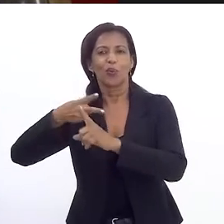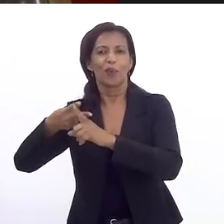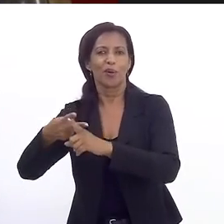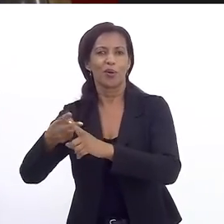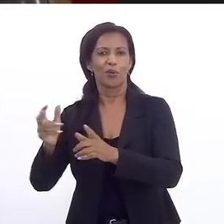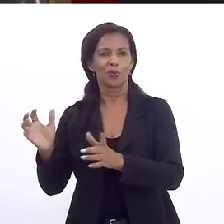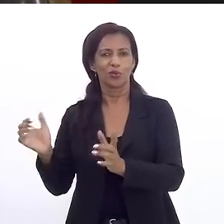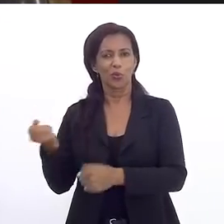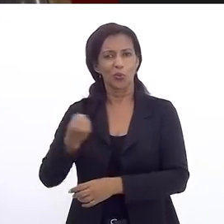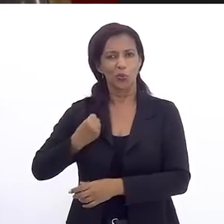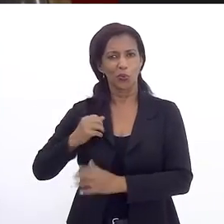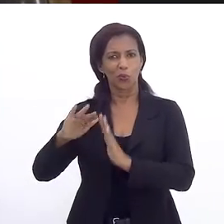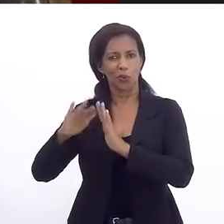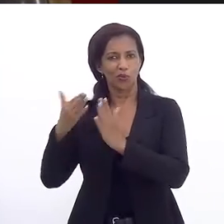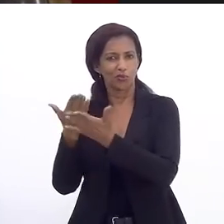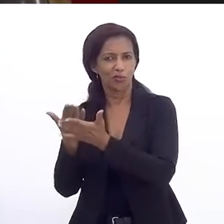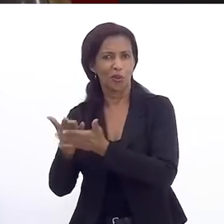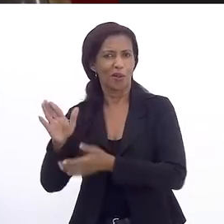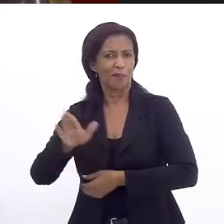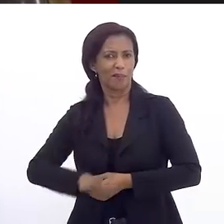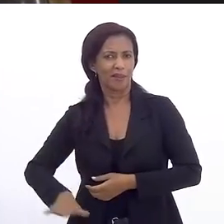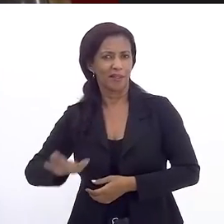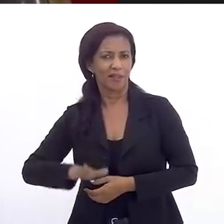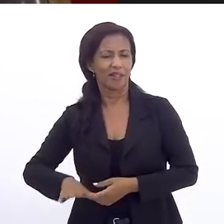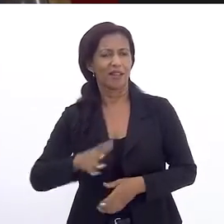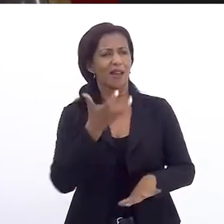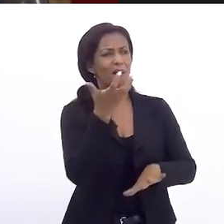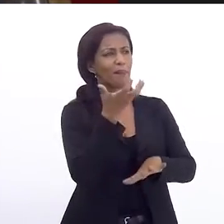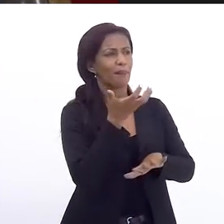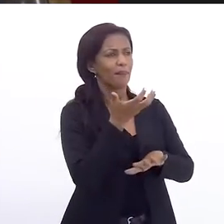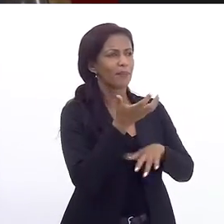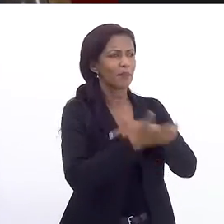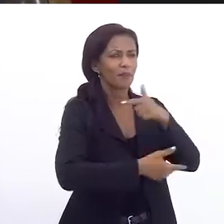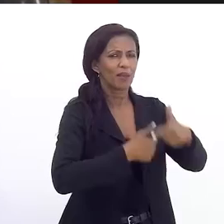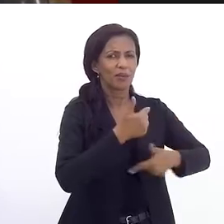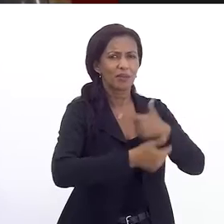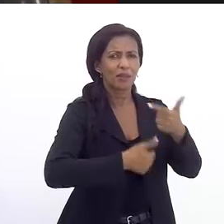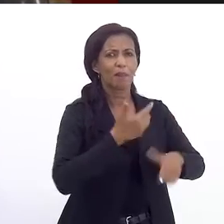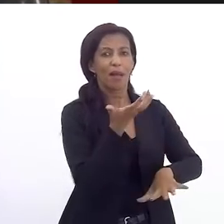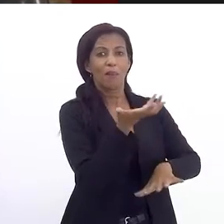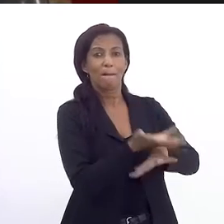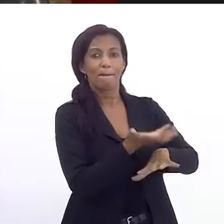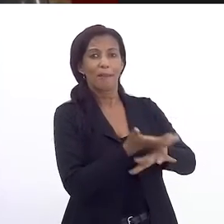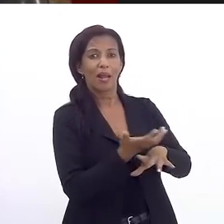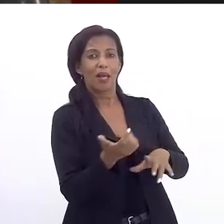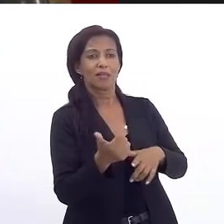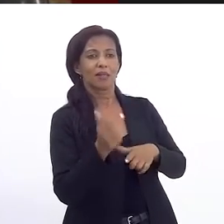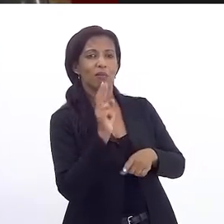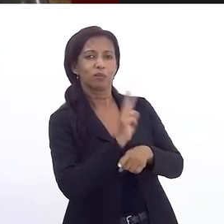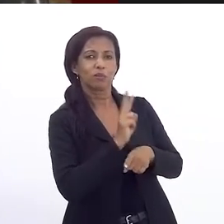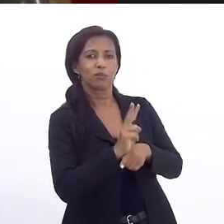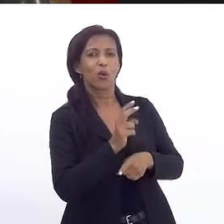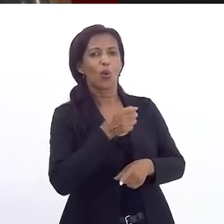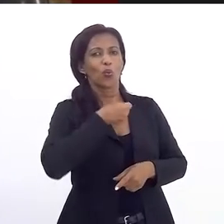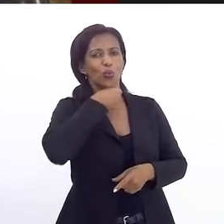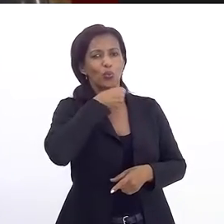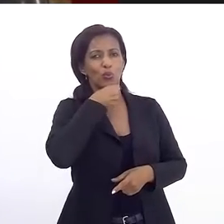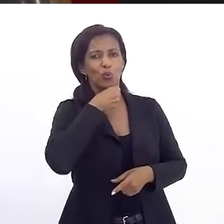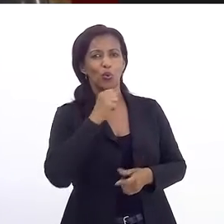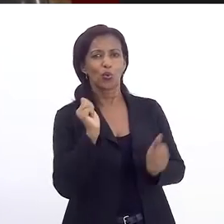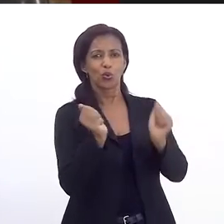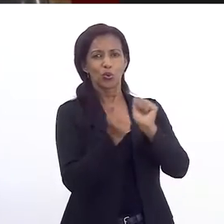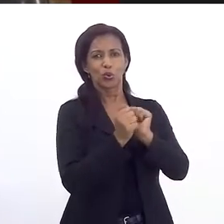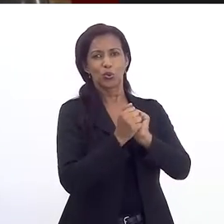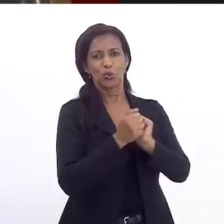minhas escolas. E ter feito as creches para as mães poderem trabalhar. Nós dobramos o número de